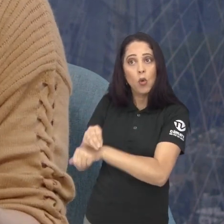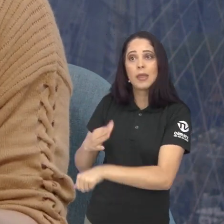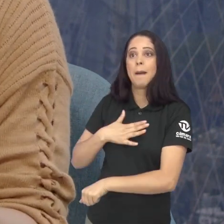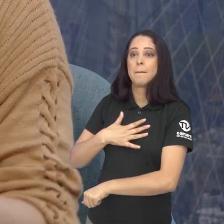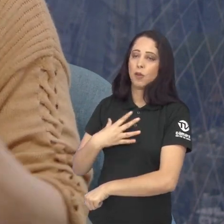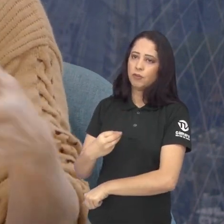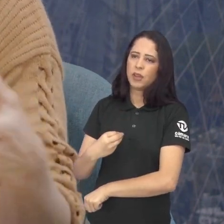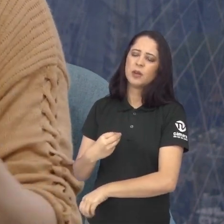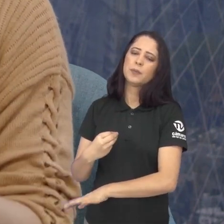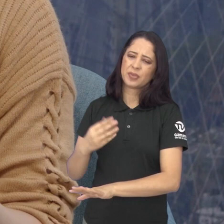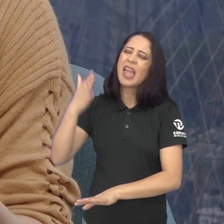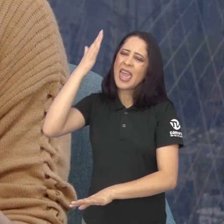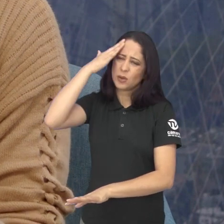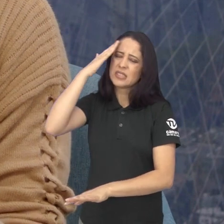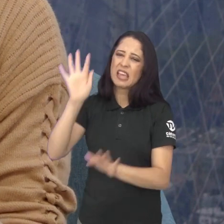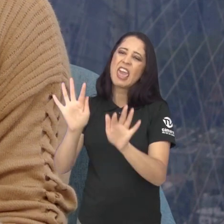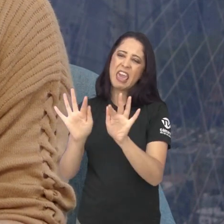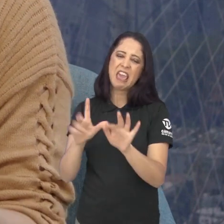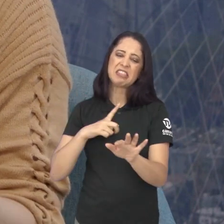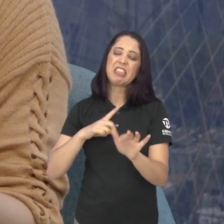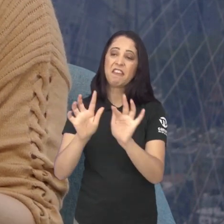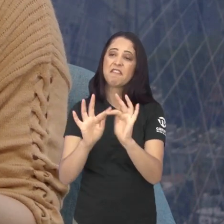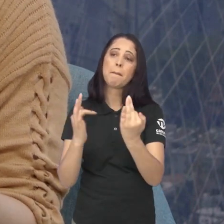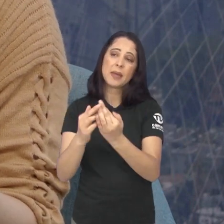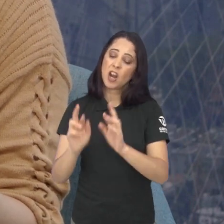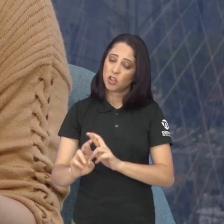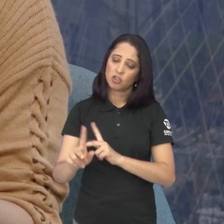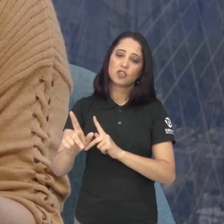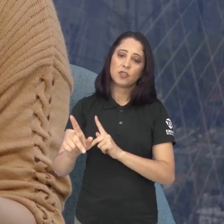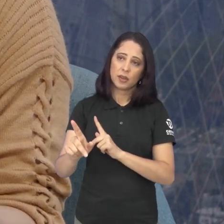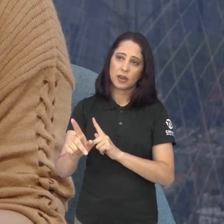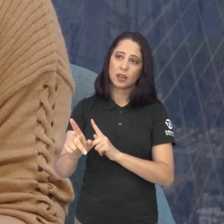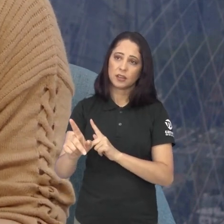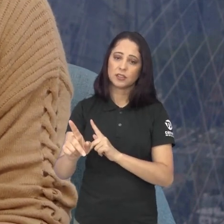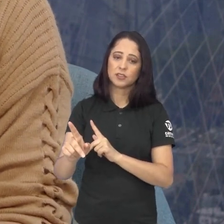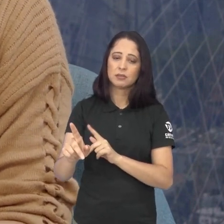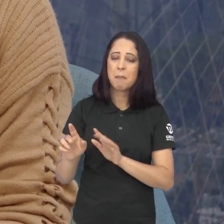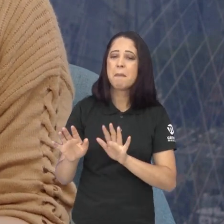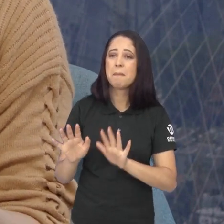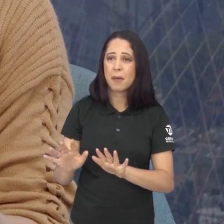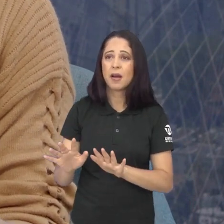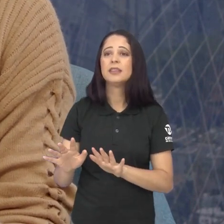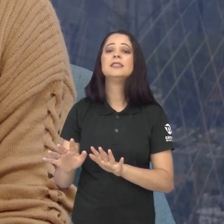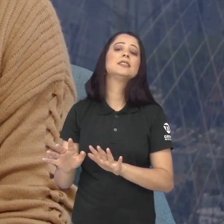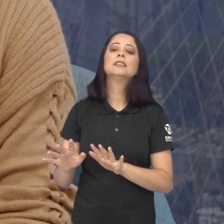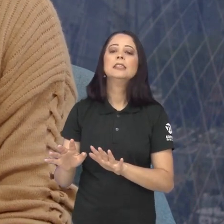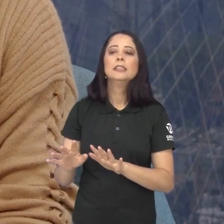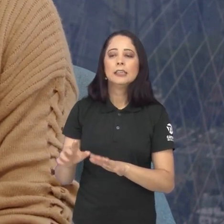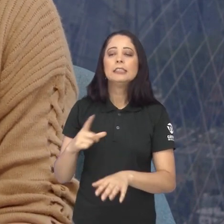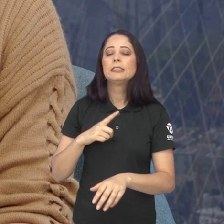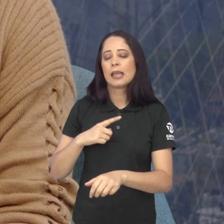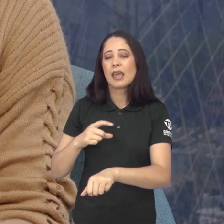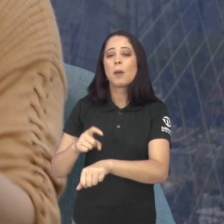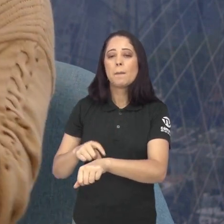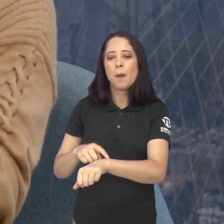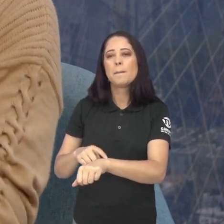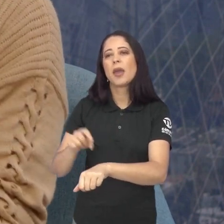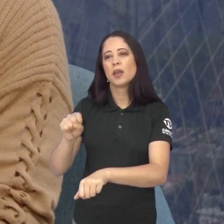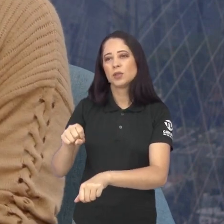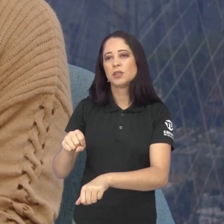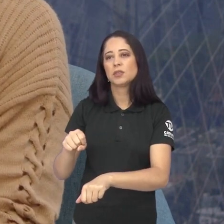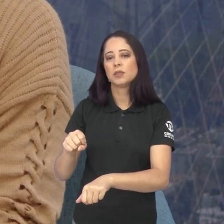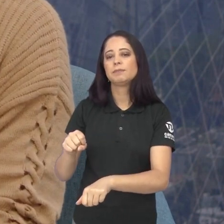que tem famílias que funcionam de forma diferente, mas existe esse momento, né, que é um